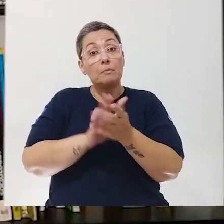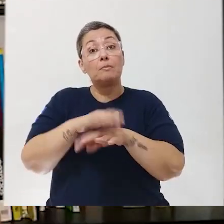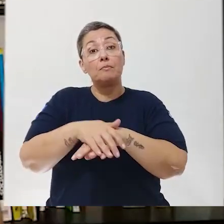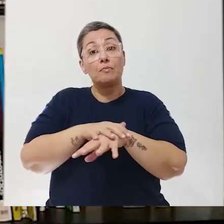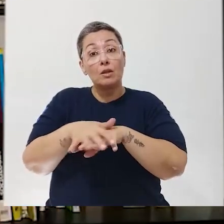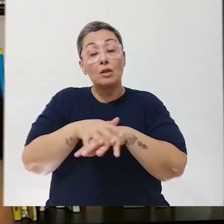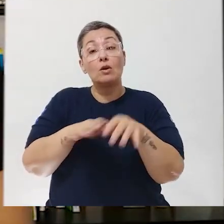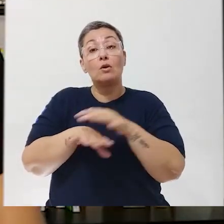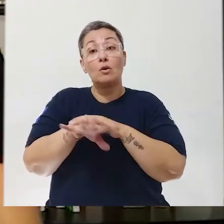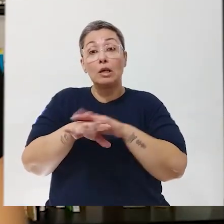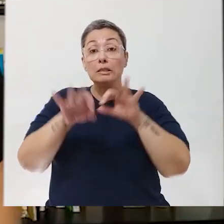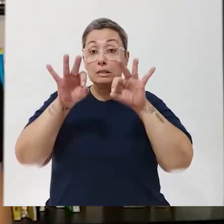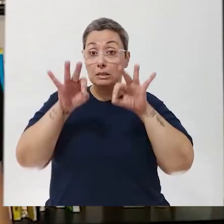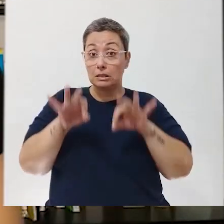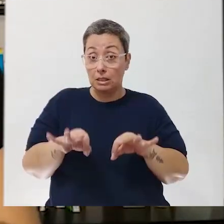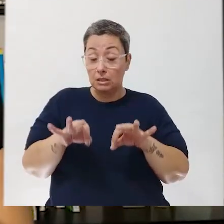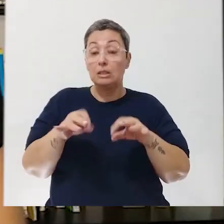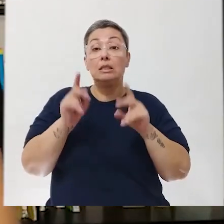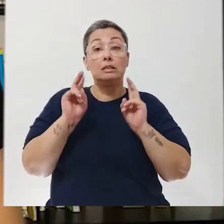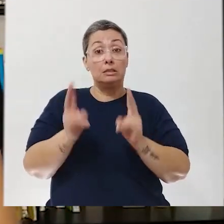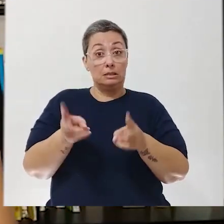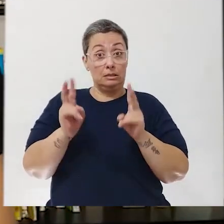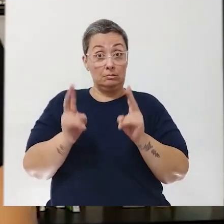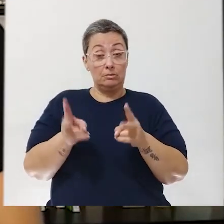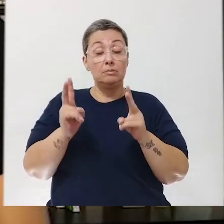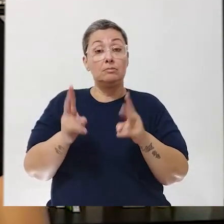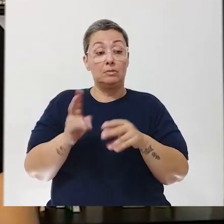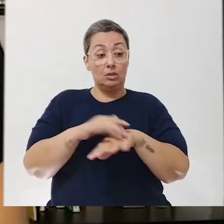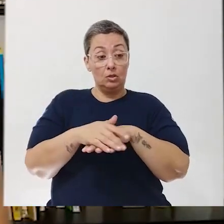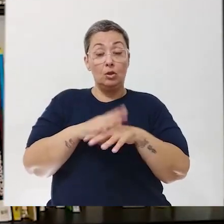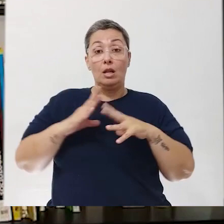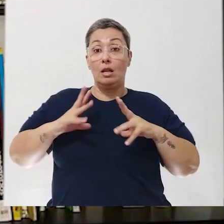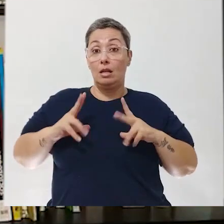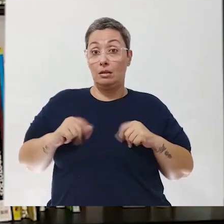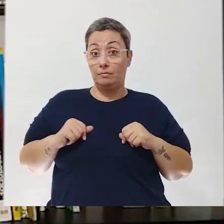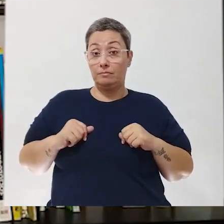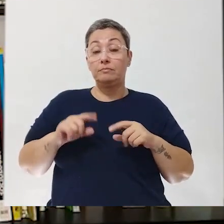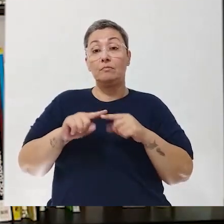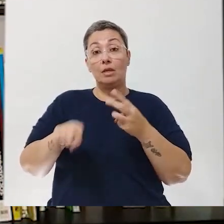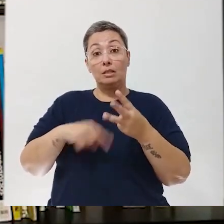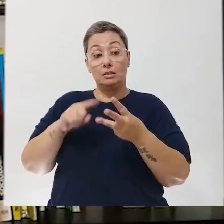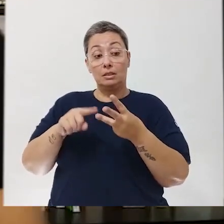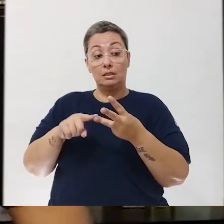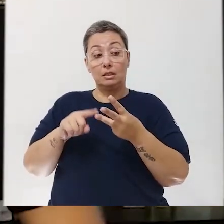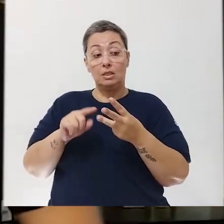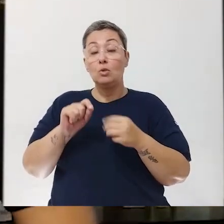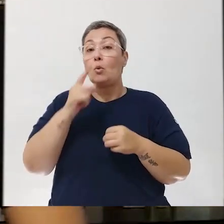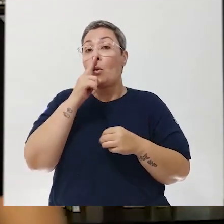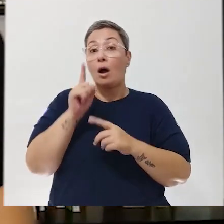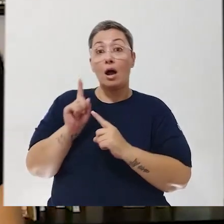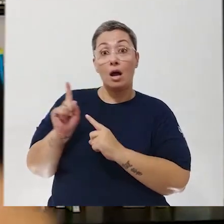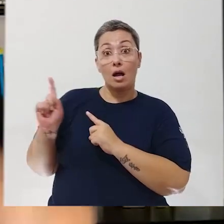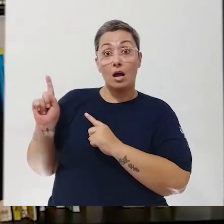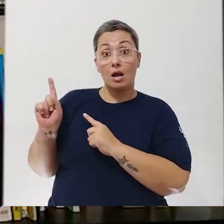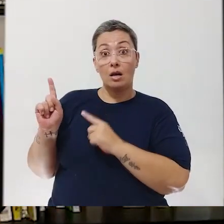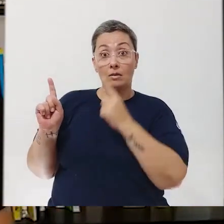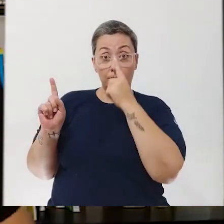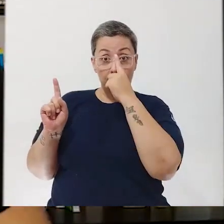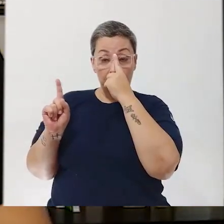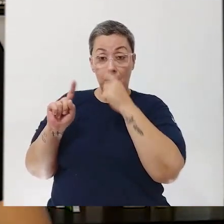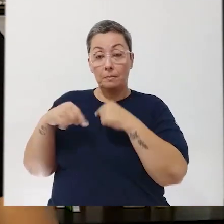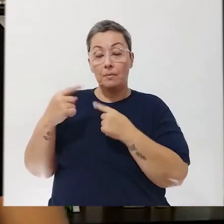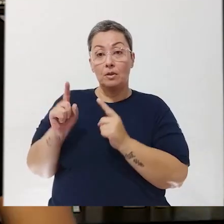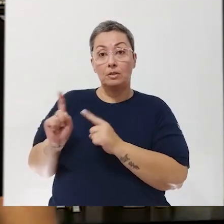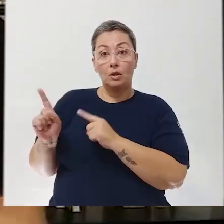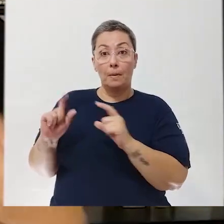lavar as mãos de maneira correta. E sempre, né? Manter a mão limpa. Terceira imagem. O que vocês estão vendo? Vamos para essa